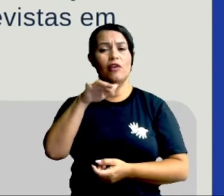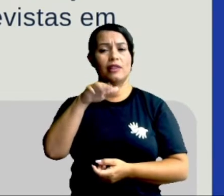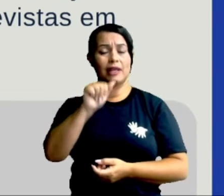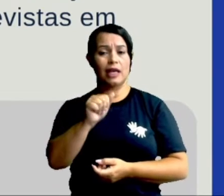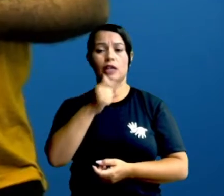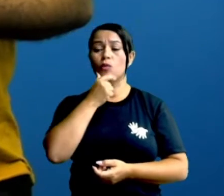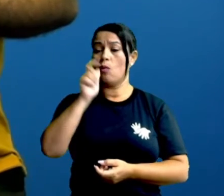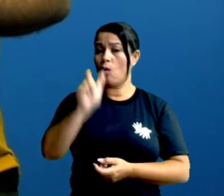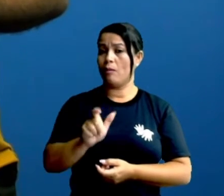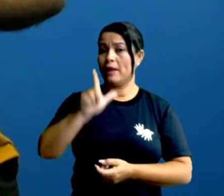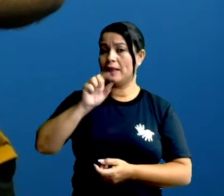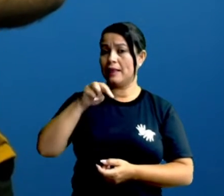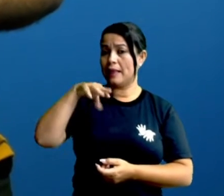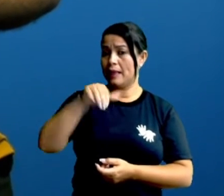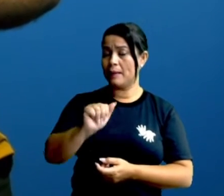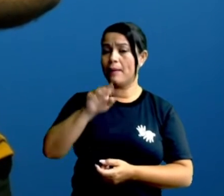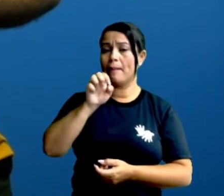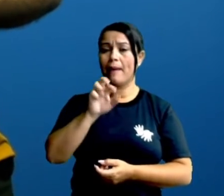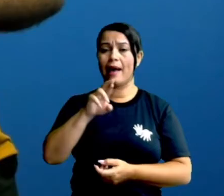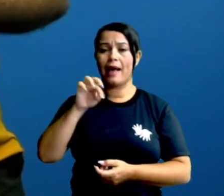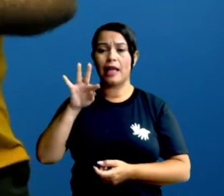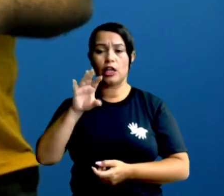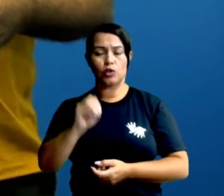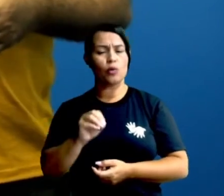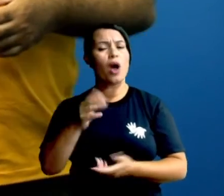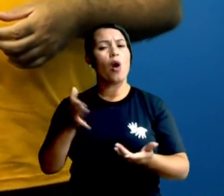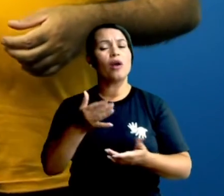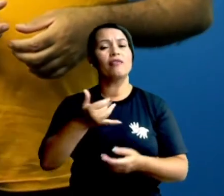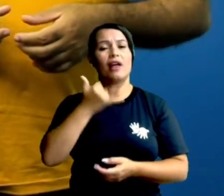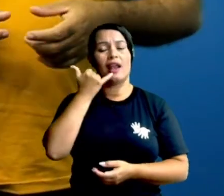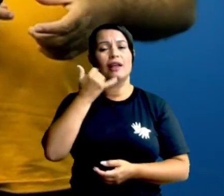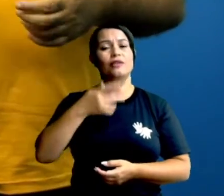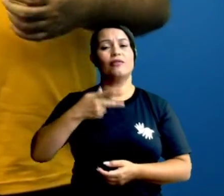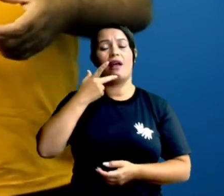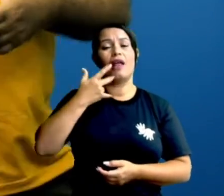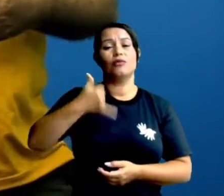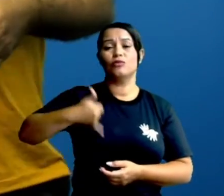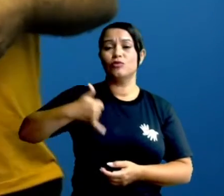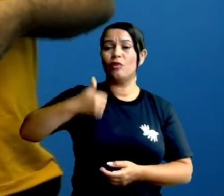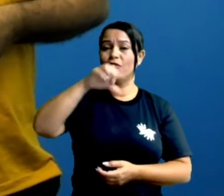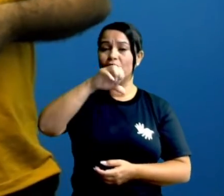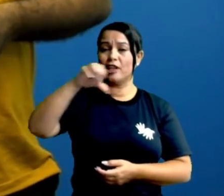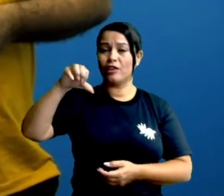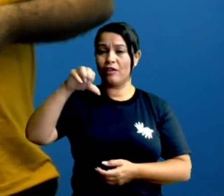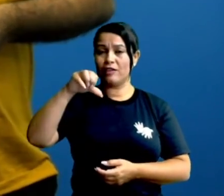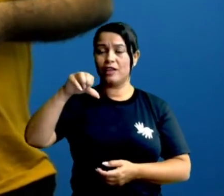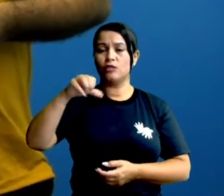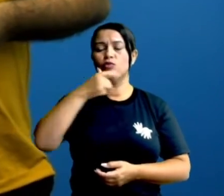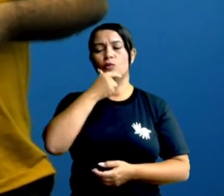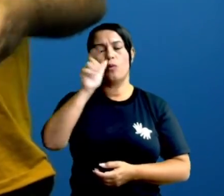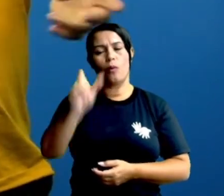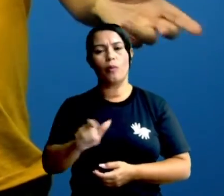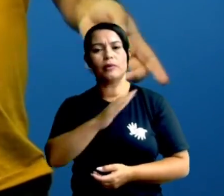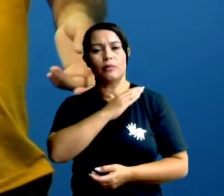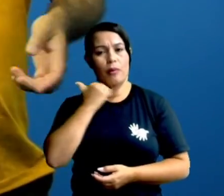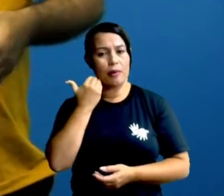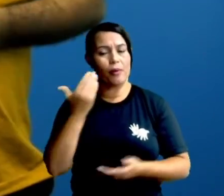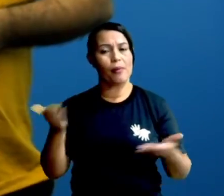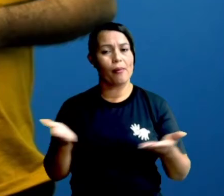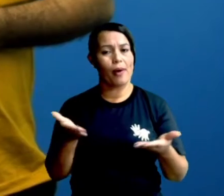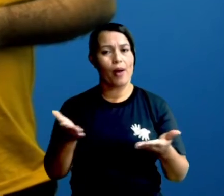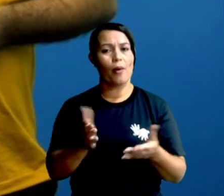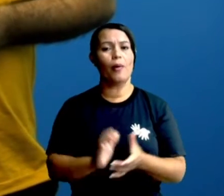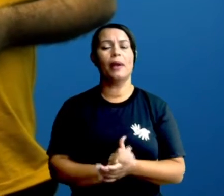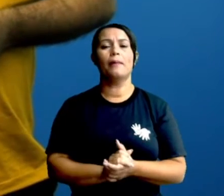até fazer uma menção aqui aos 99 anos, né, do falecimento do Lima Barreto, agora, né,